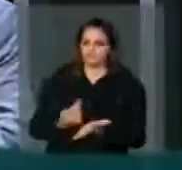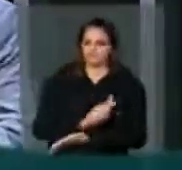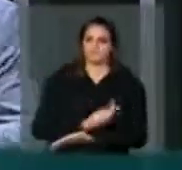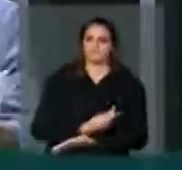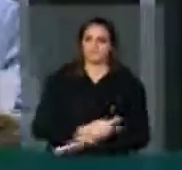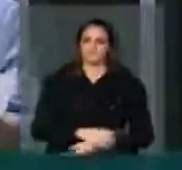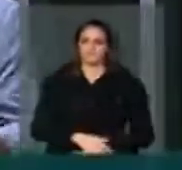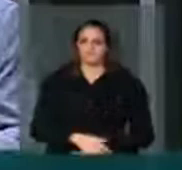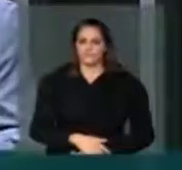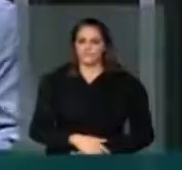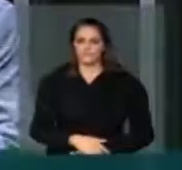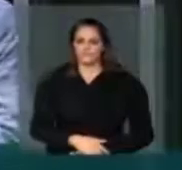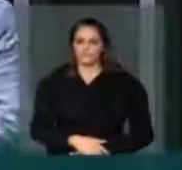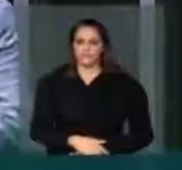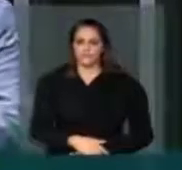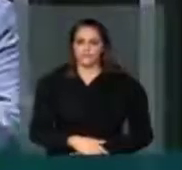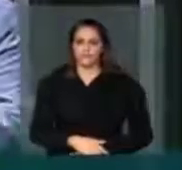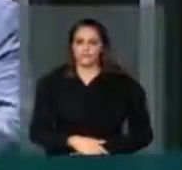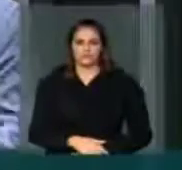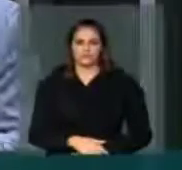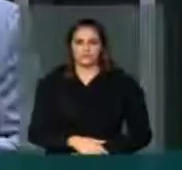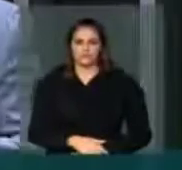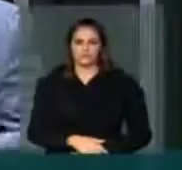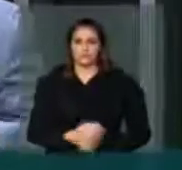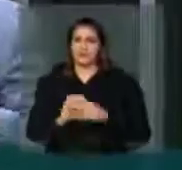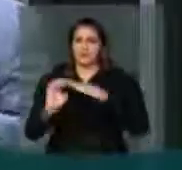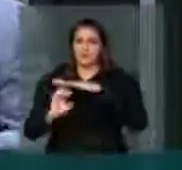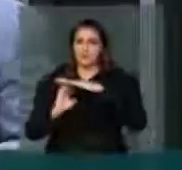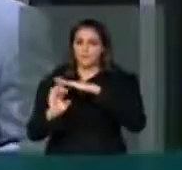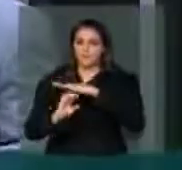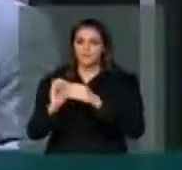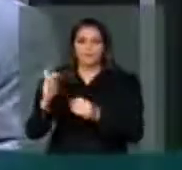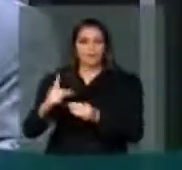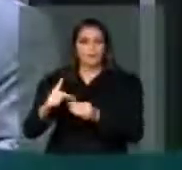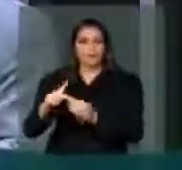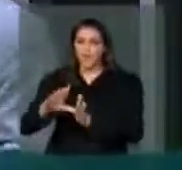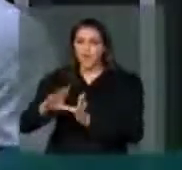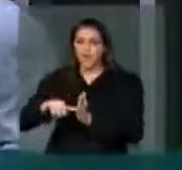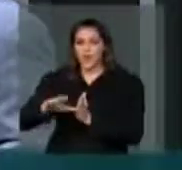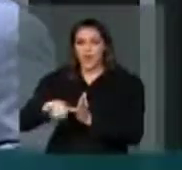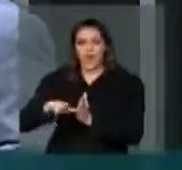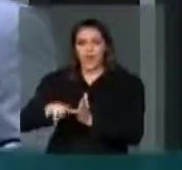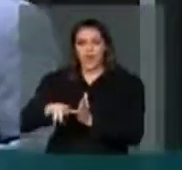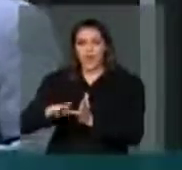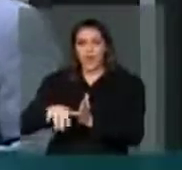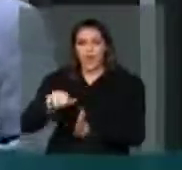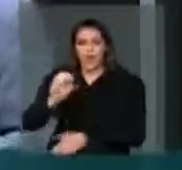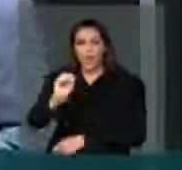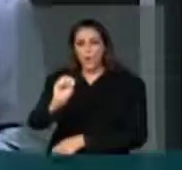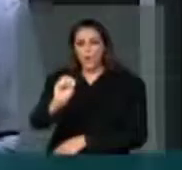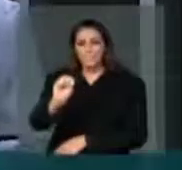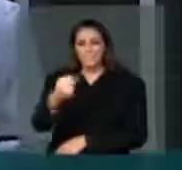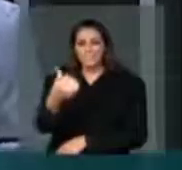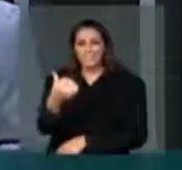estamos falando aqui só na Petrobras, um rombo na corrupção de